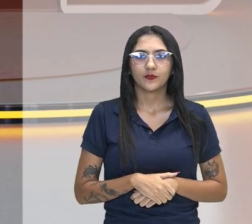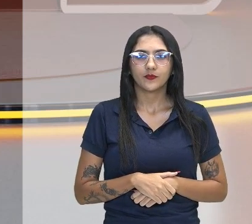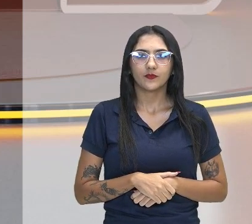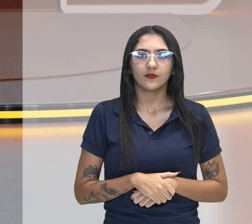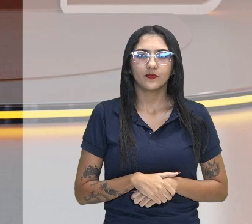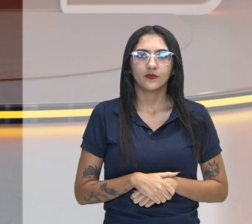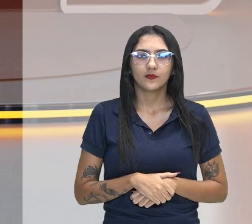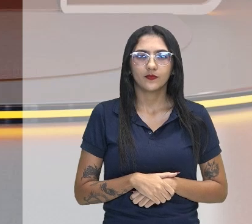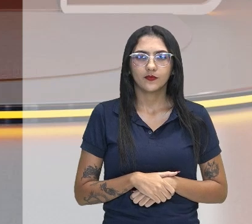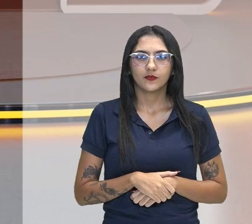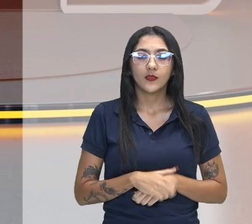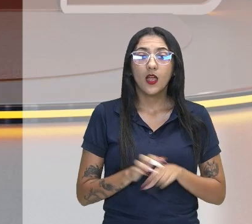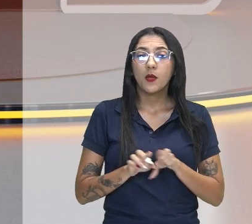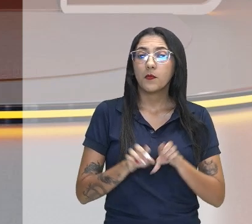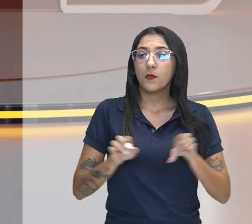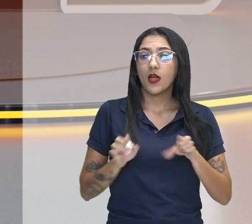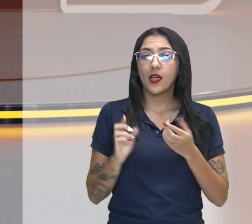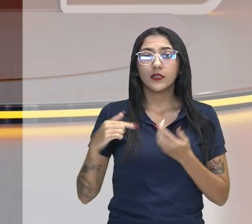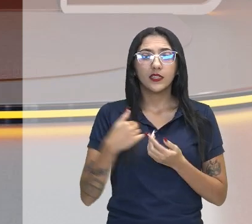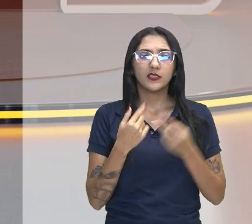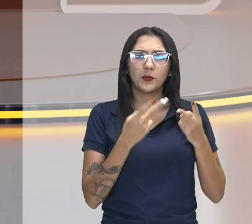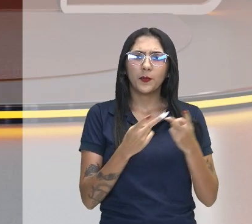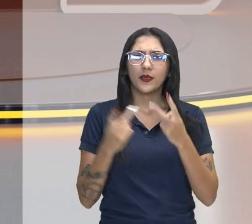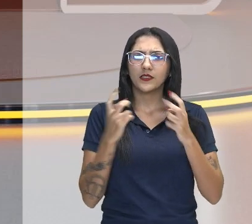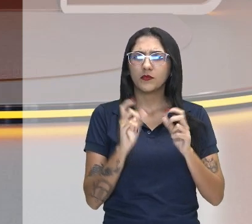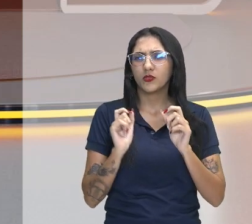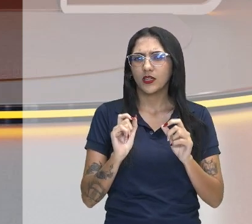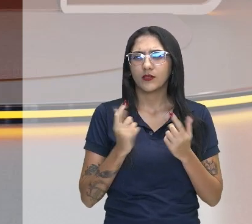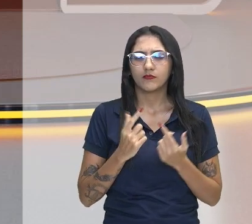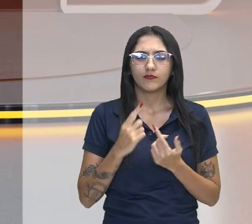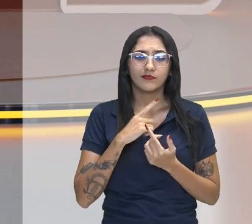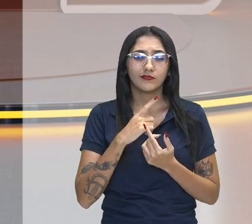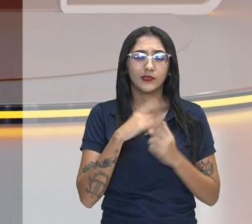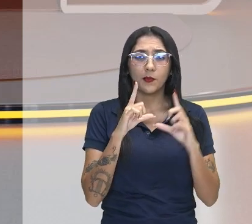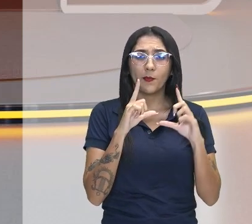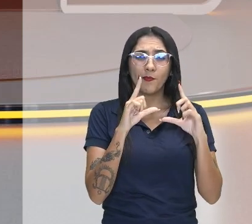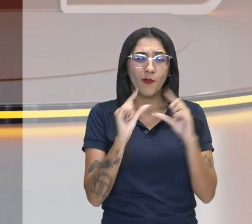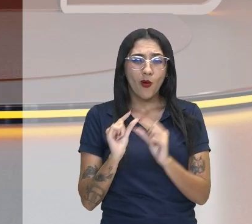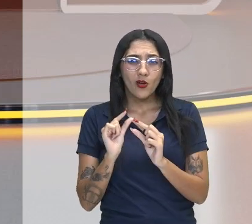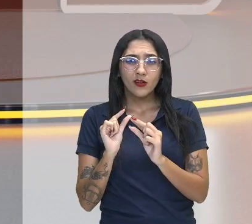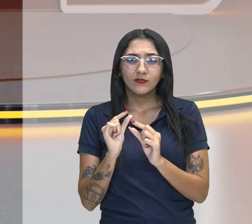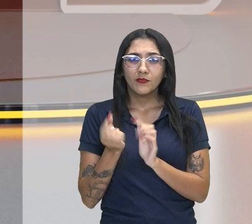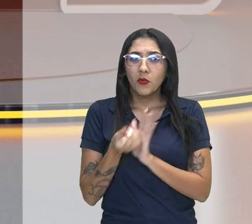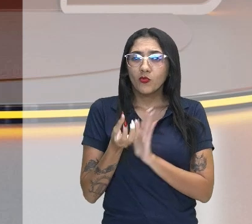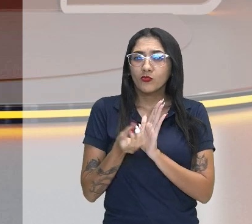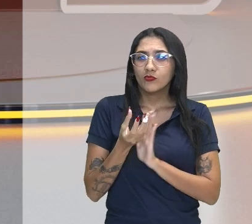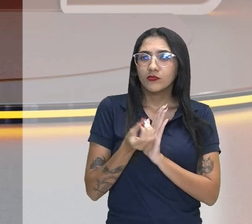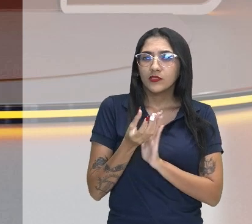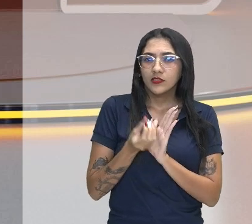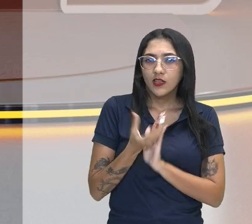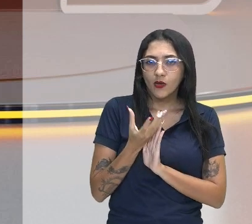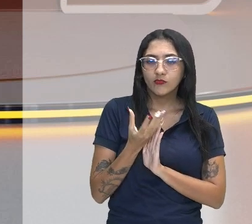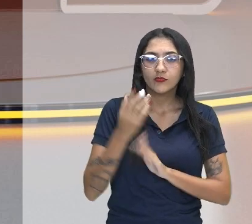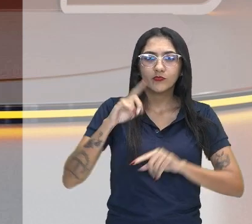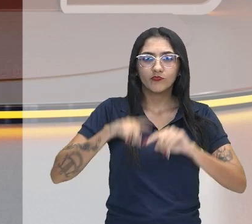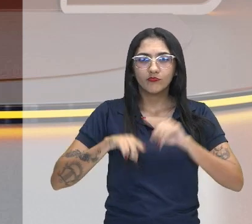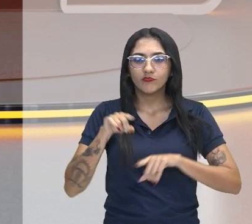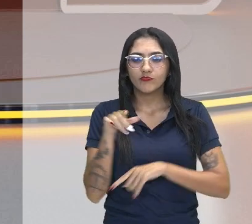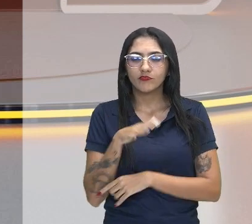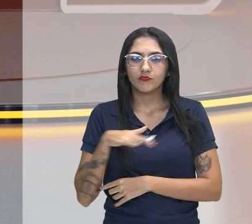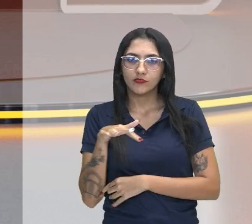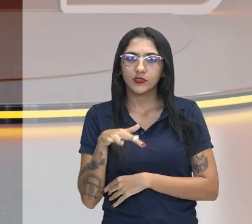vai verificar, gente, que possui uma pouca produtividade ali por área,